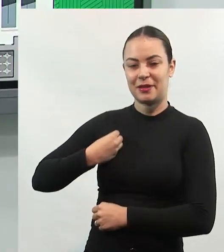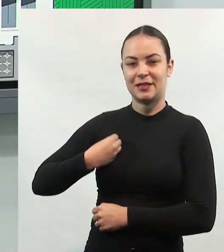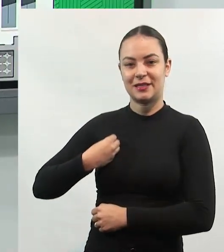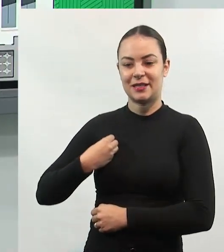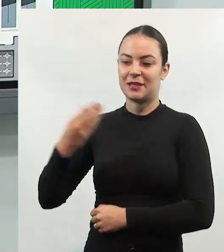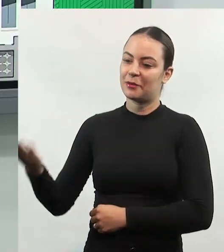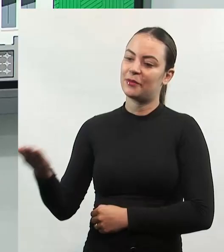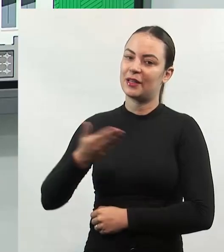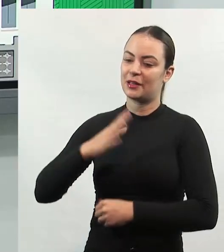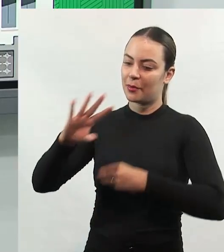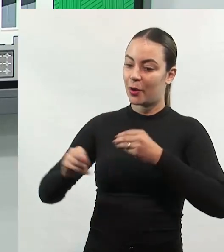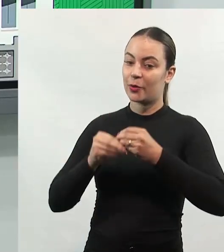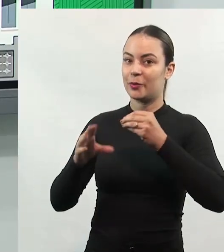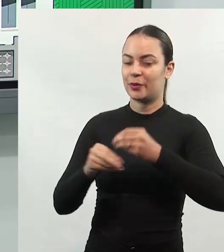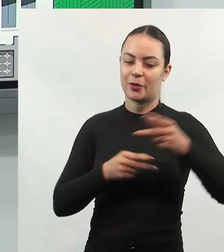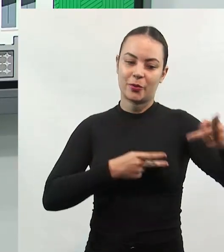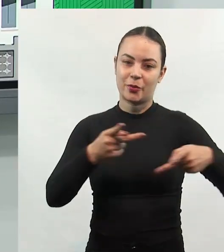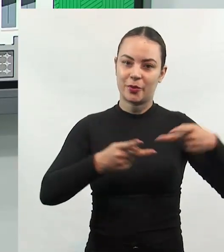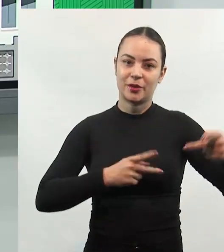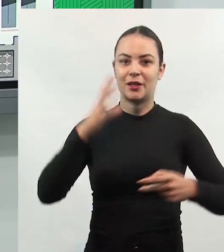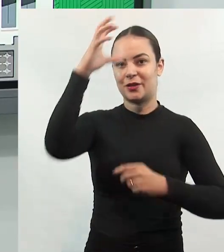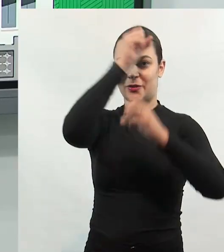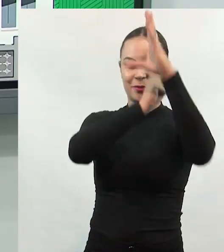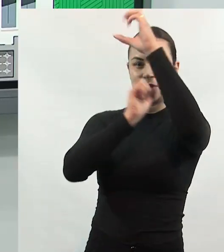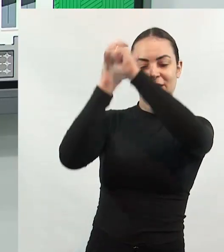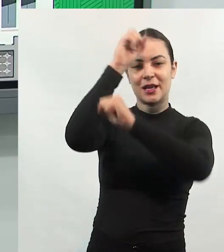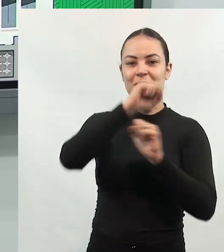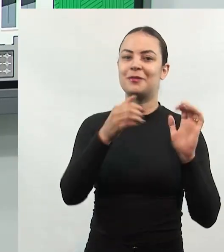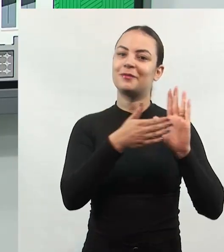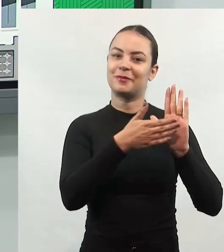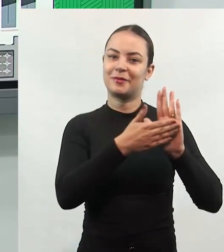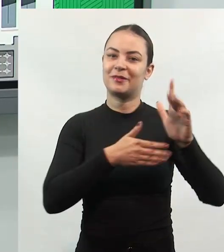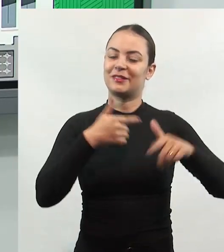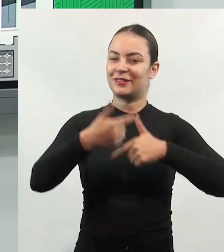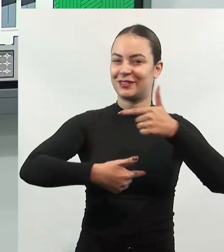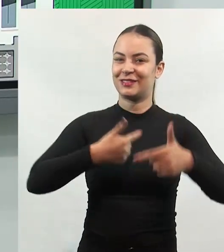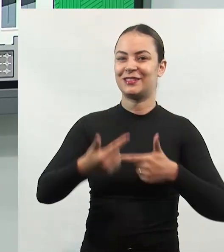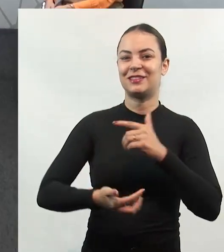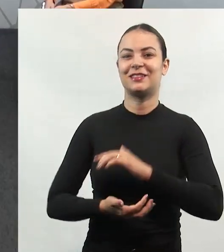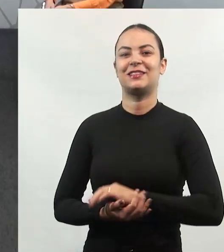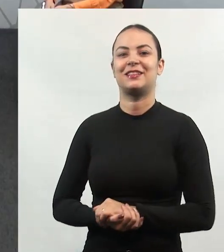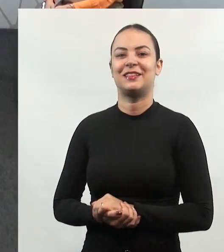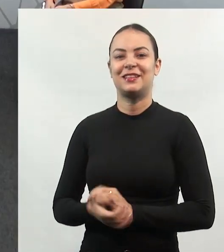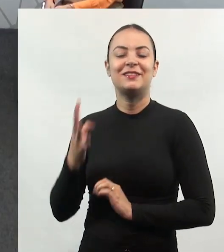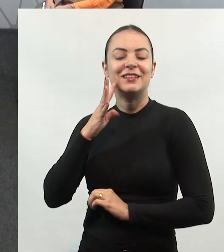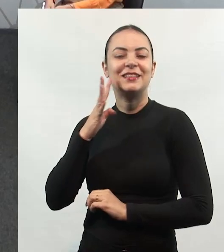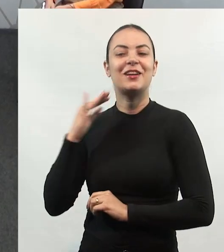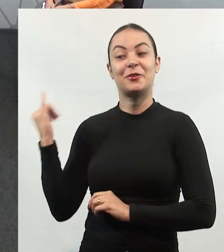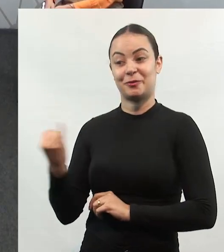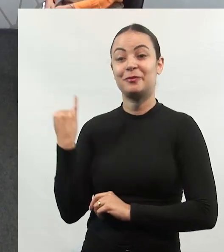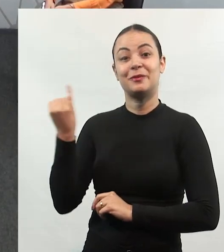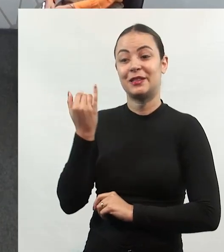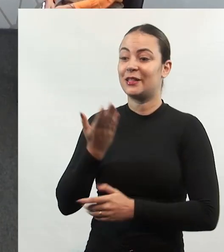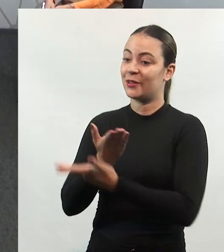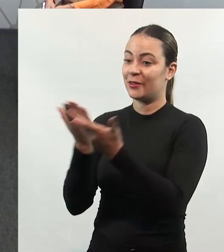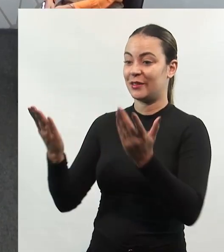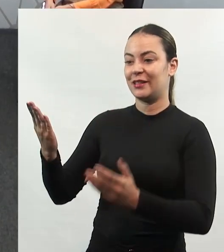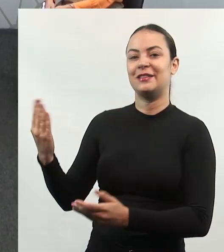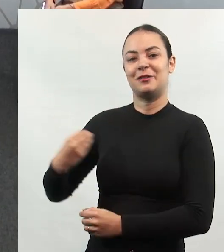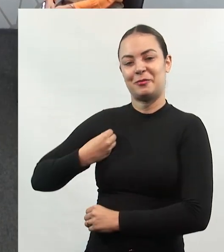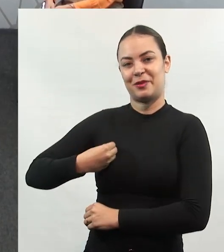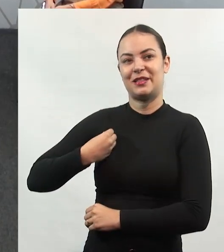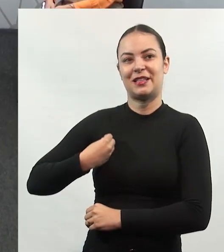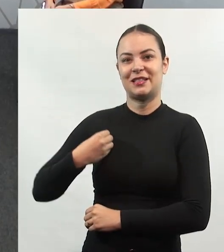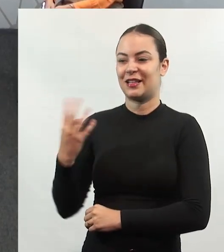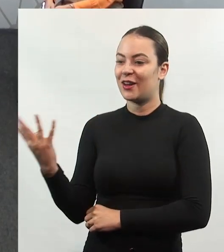a nossa proposta de trabalho e dizer que é muito legal estar com vocês aqui, porque nós 4 somos ex-alunas do Carmela Dutra, então a